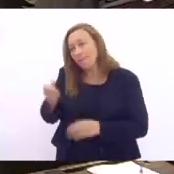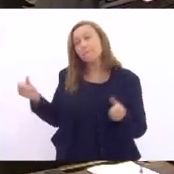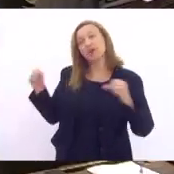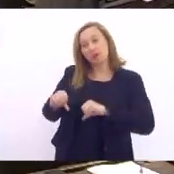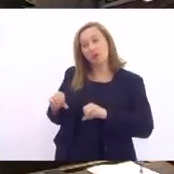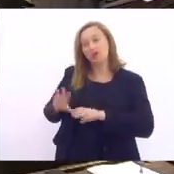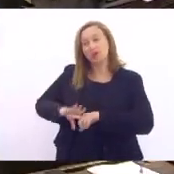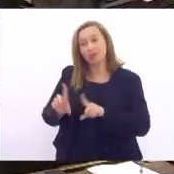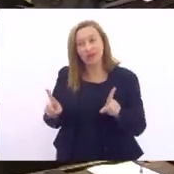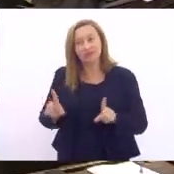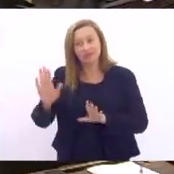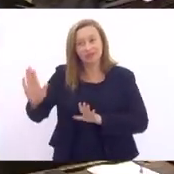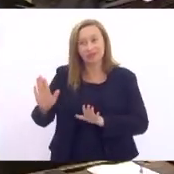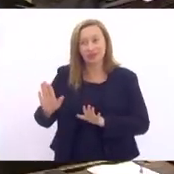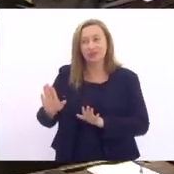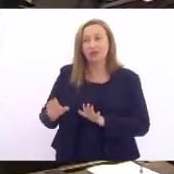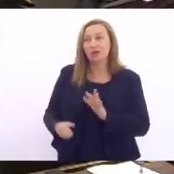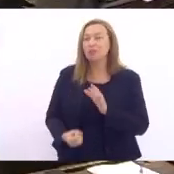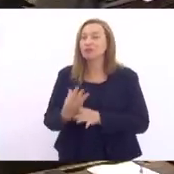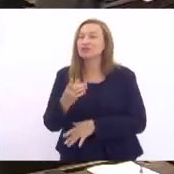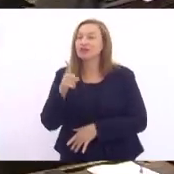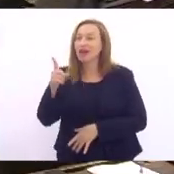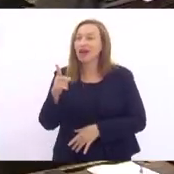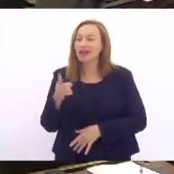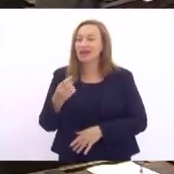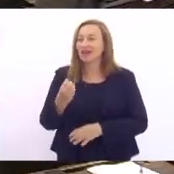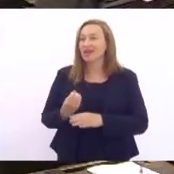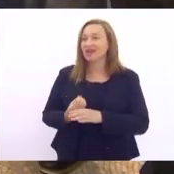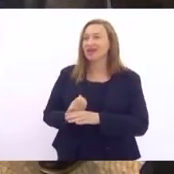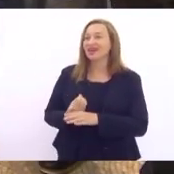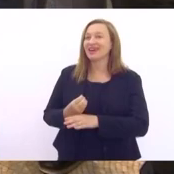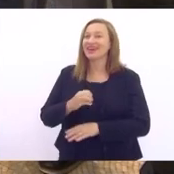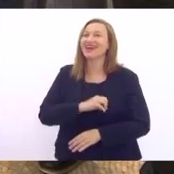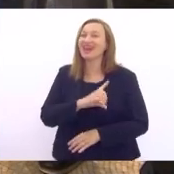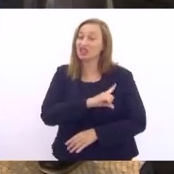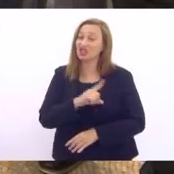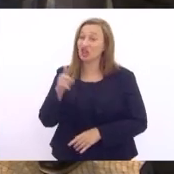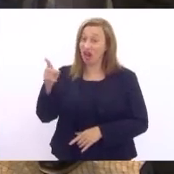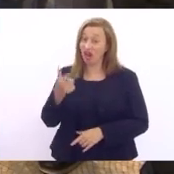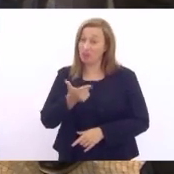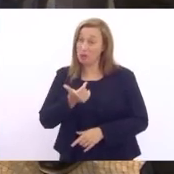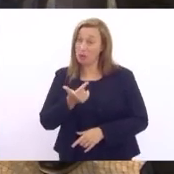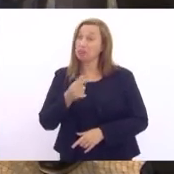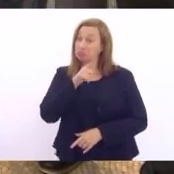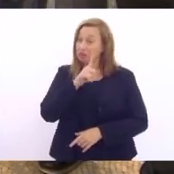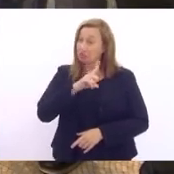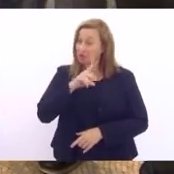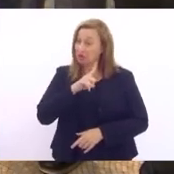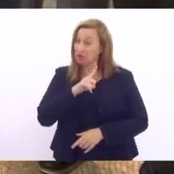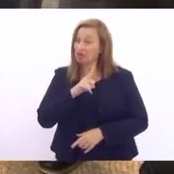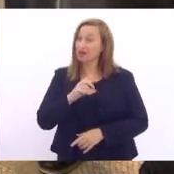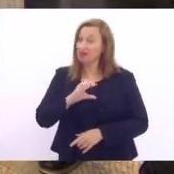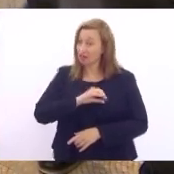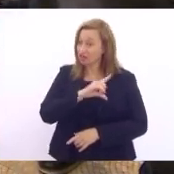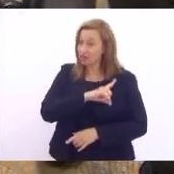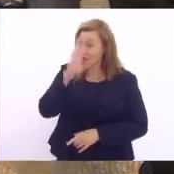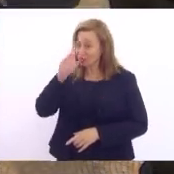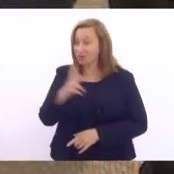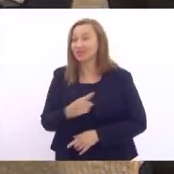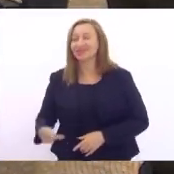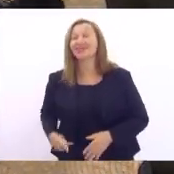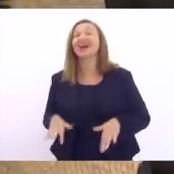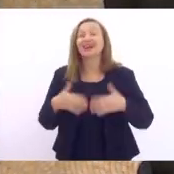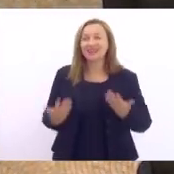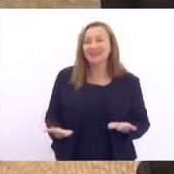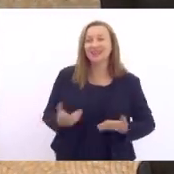lá tem bala, tá, presidente? Bala à vontade. Então, presidente, esse projeto vem para corrigir. Como é que o